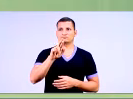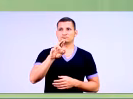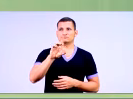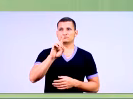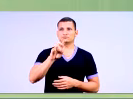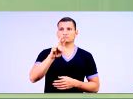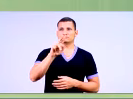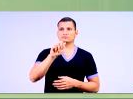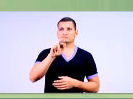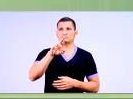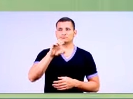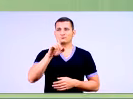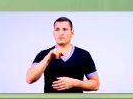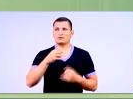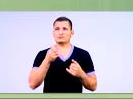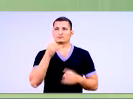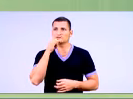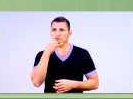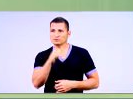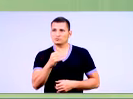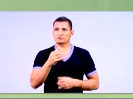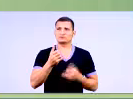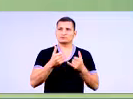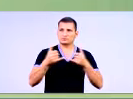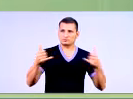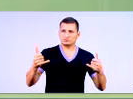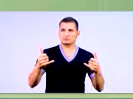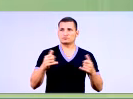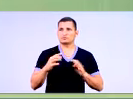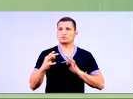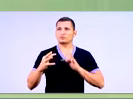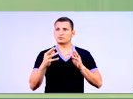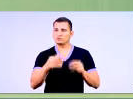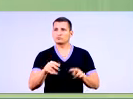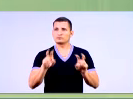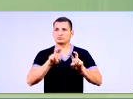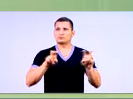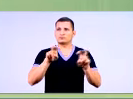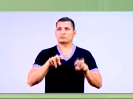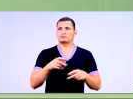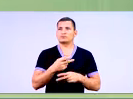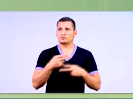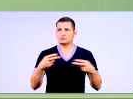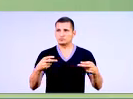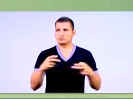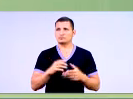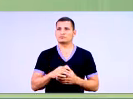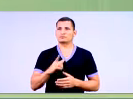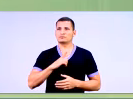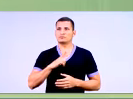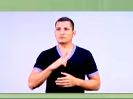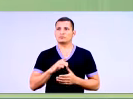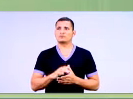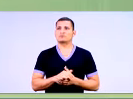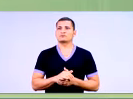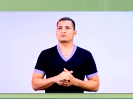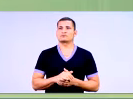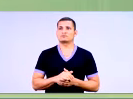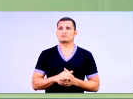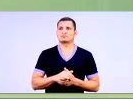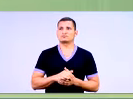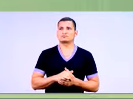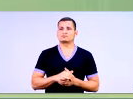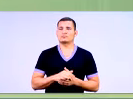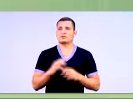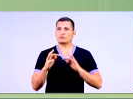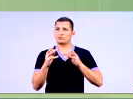Em toda a parte eletrônica e mecânica, né, que faz forma, make up, todo o sistema